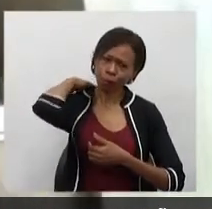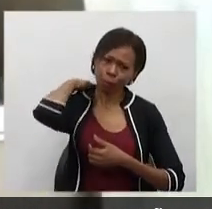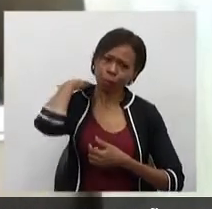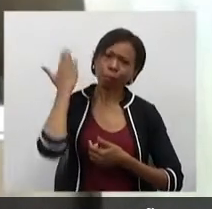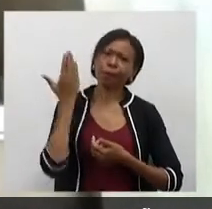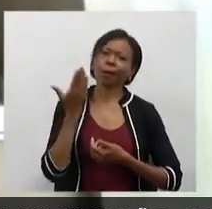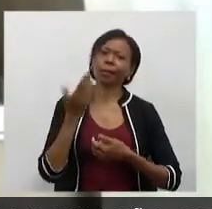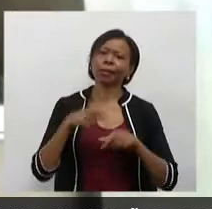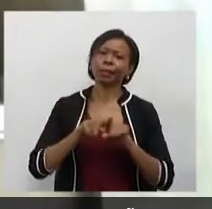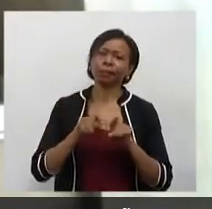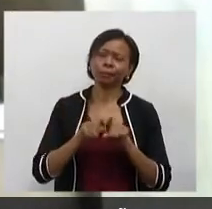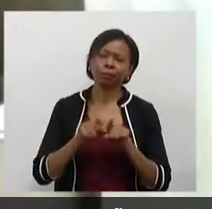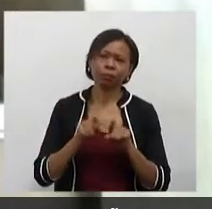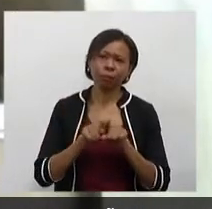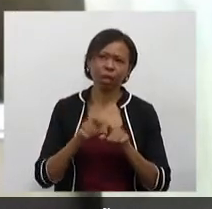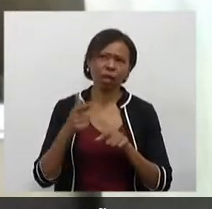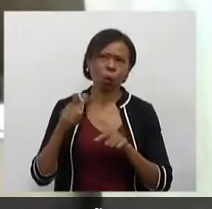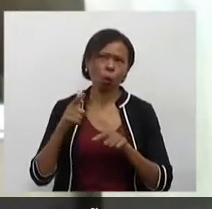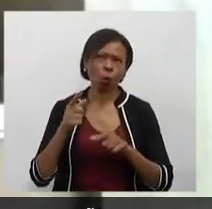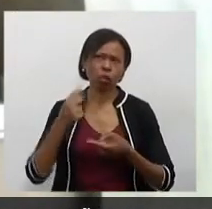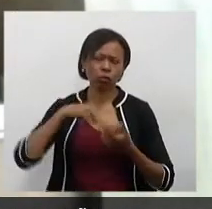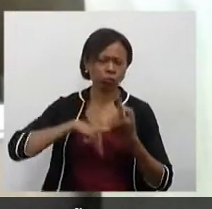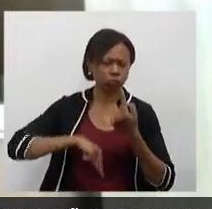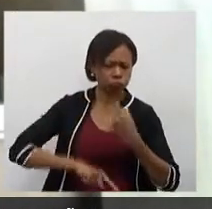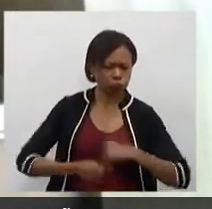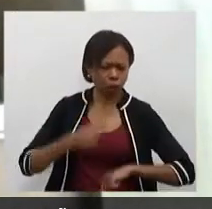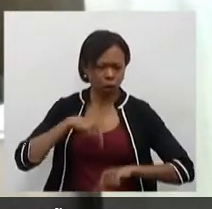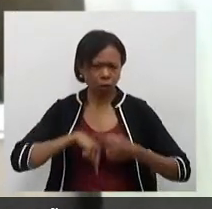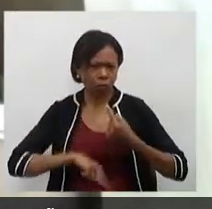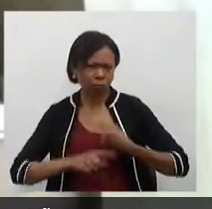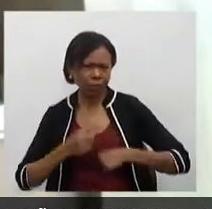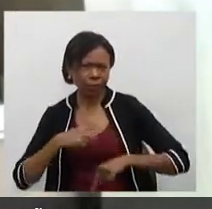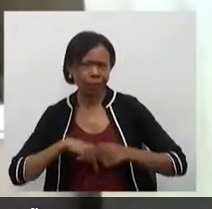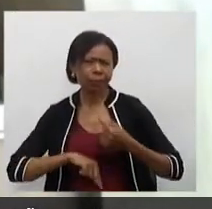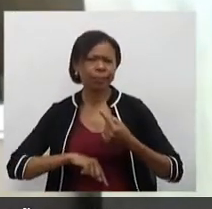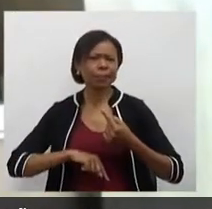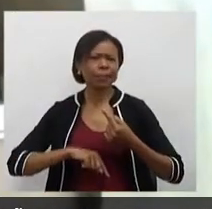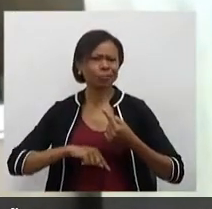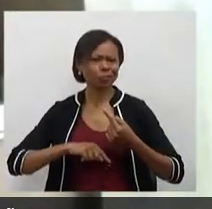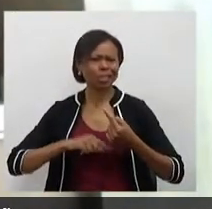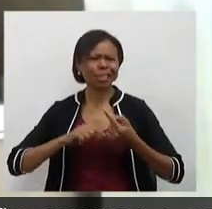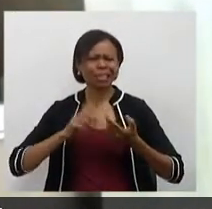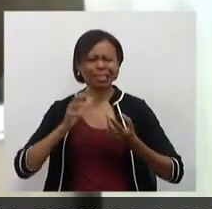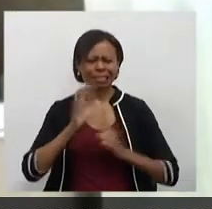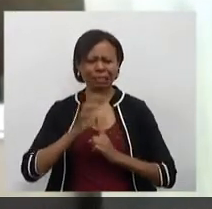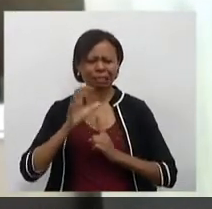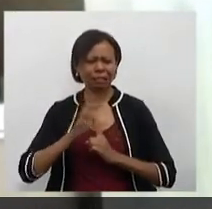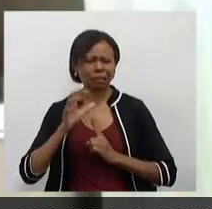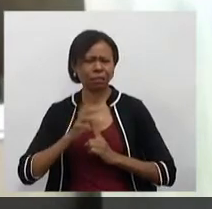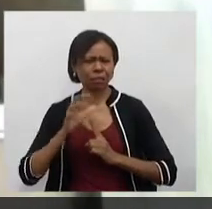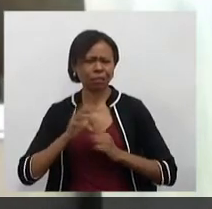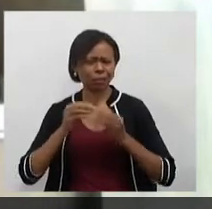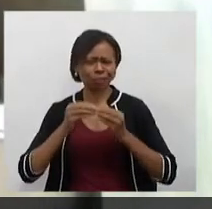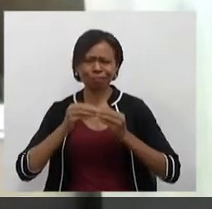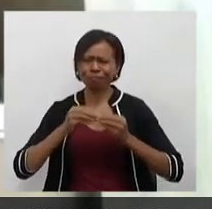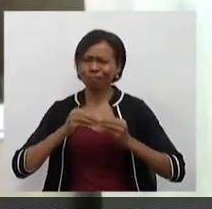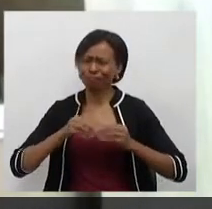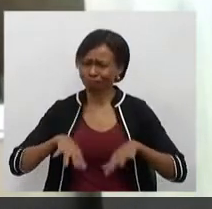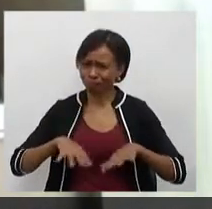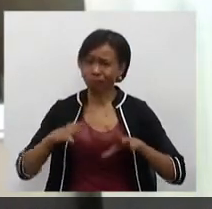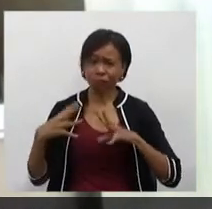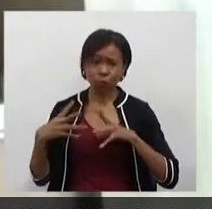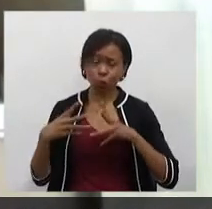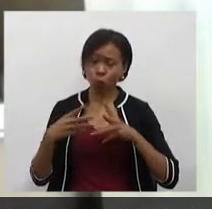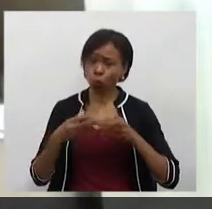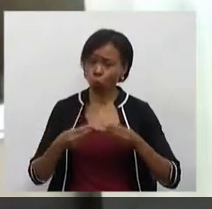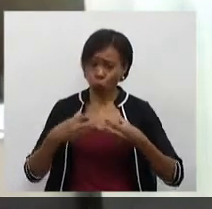os erros inatos do metabolismo, que afetam todos os órgãos do organismo muito